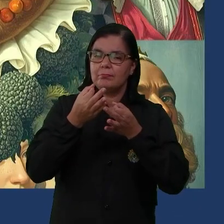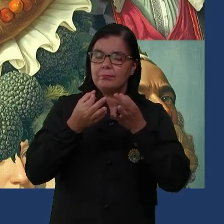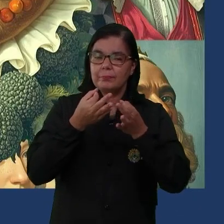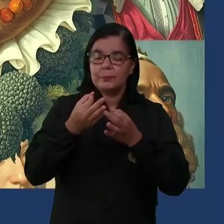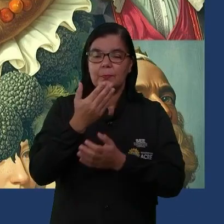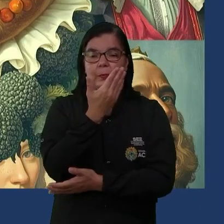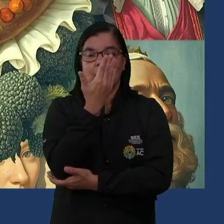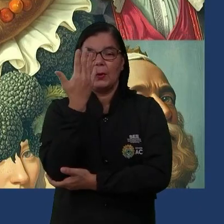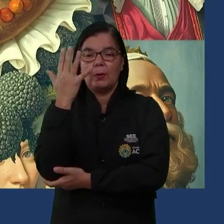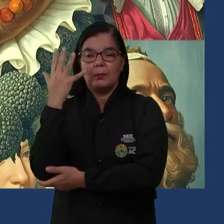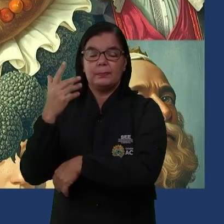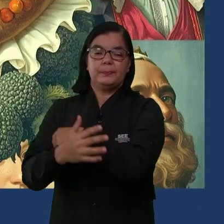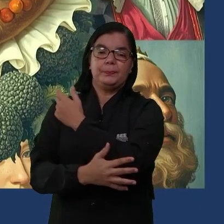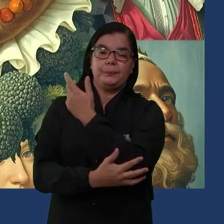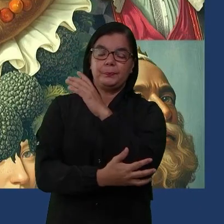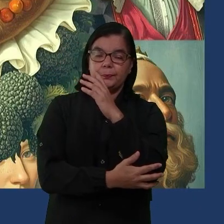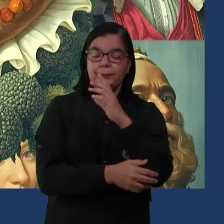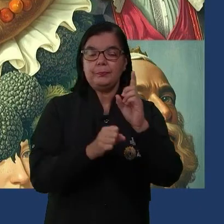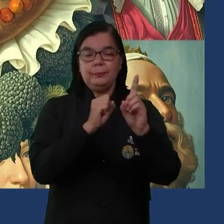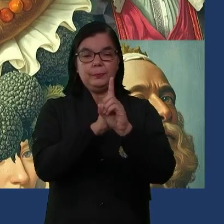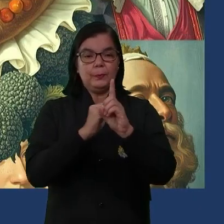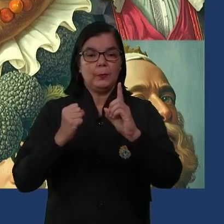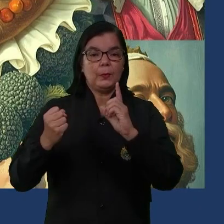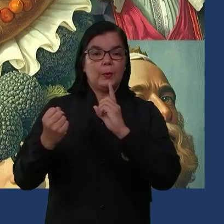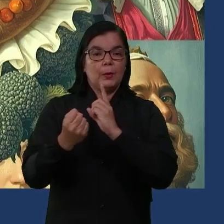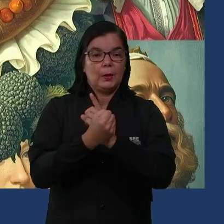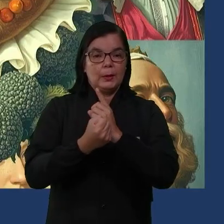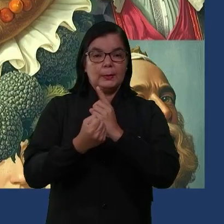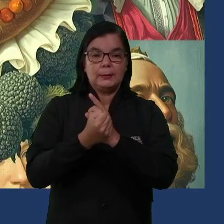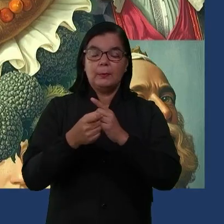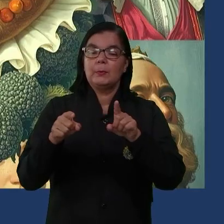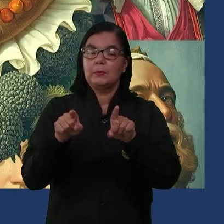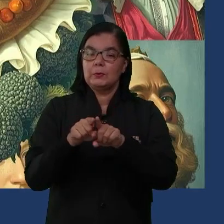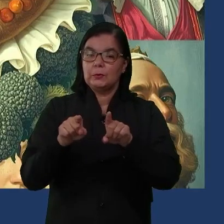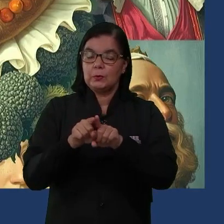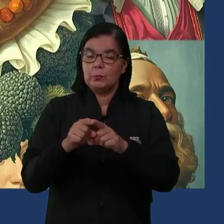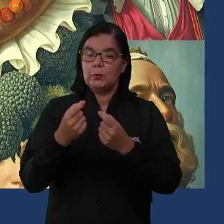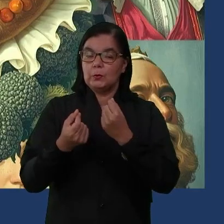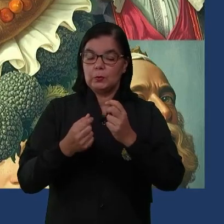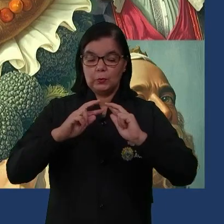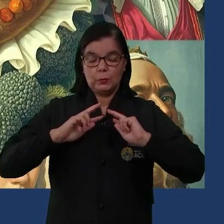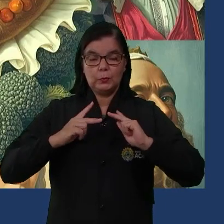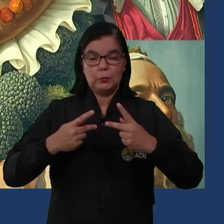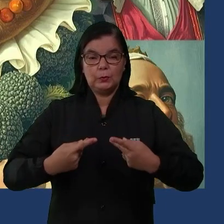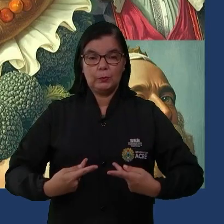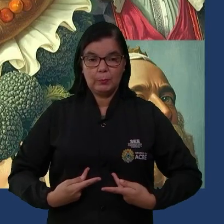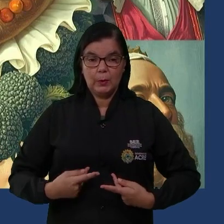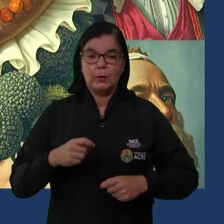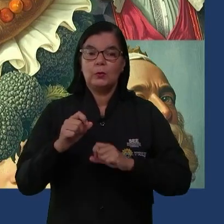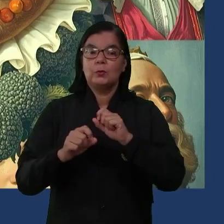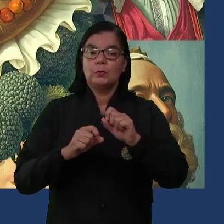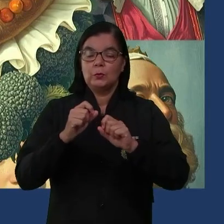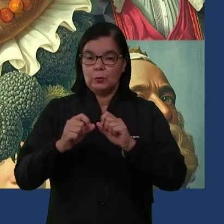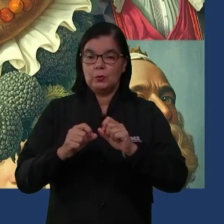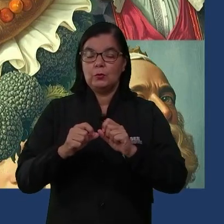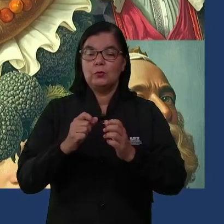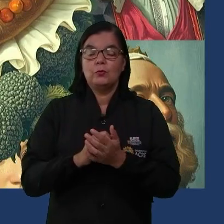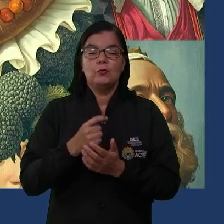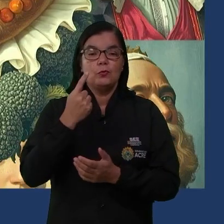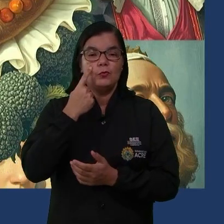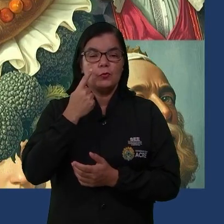sobre a natureza, sobre a sociedade, reflete sobre a condição humana através de uma